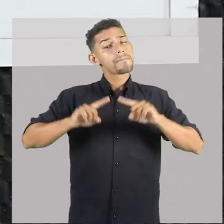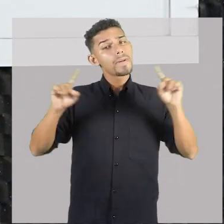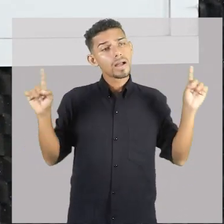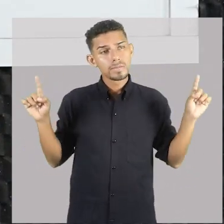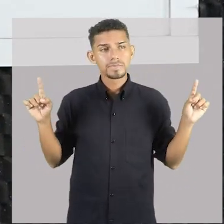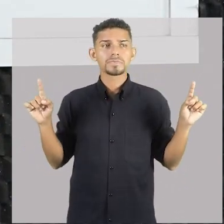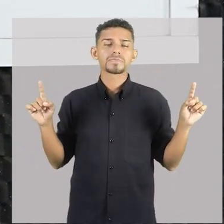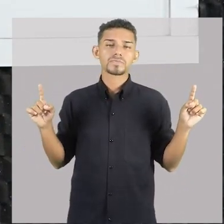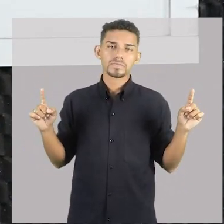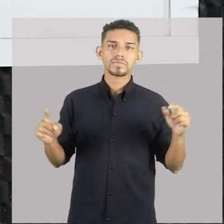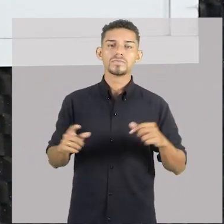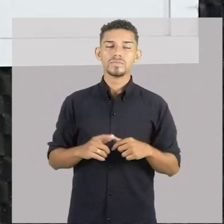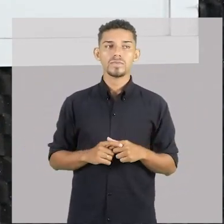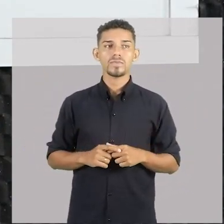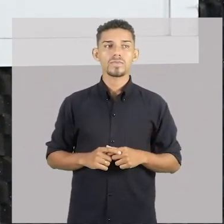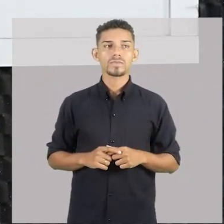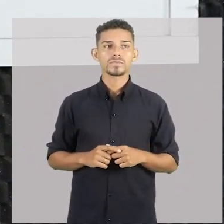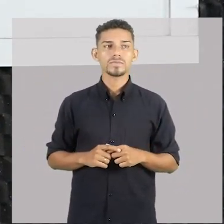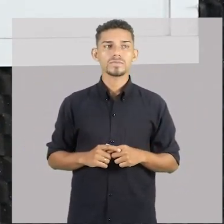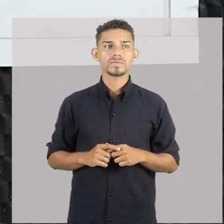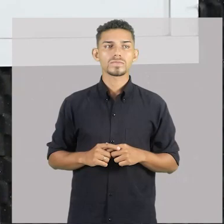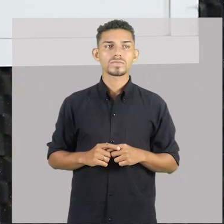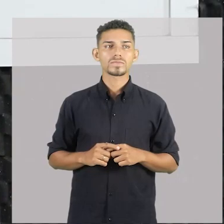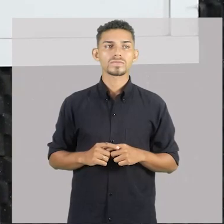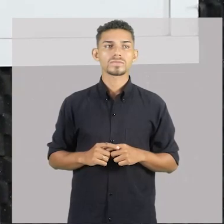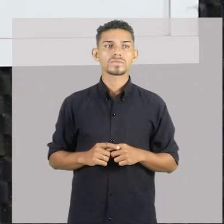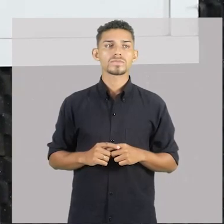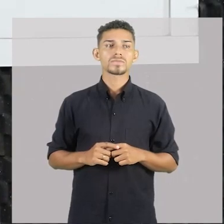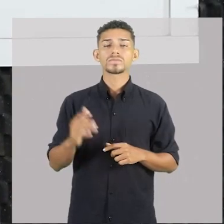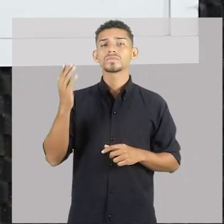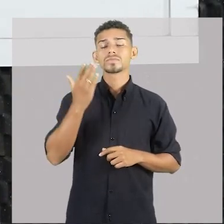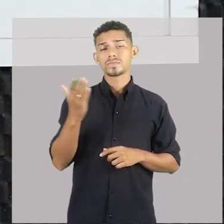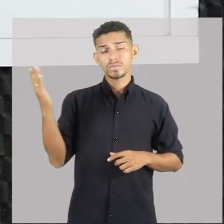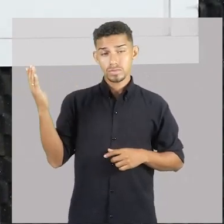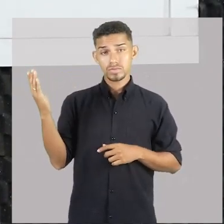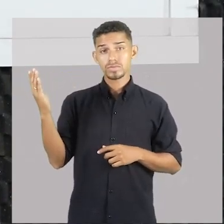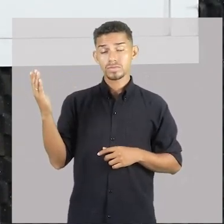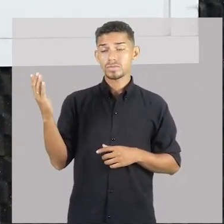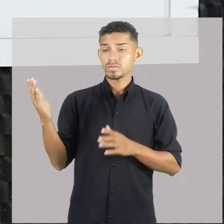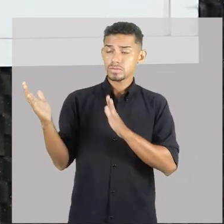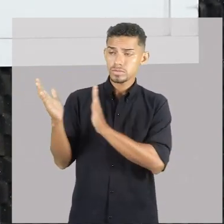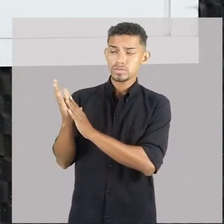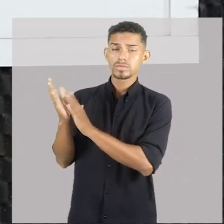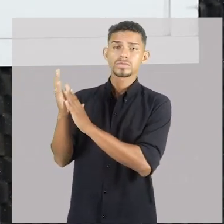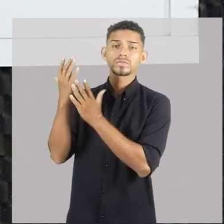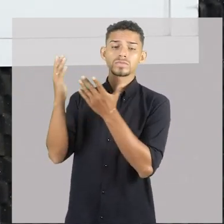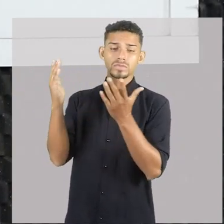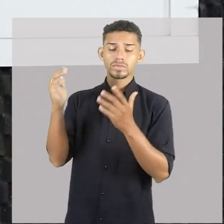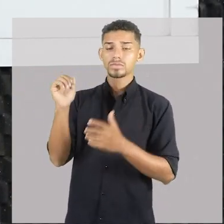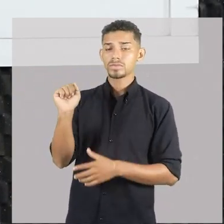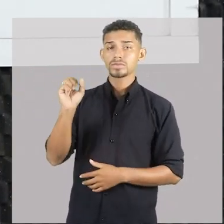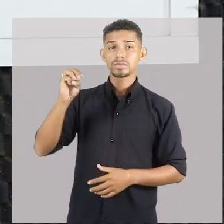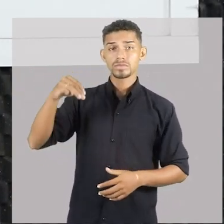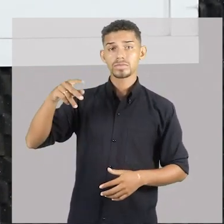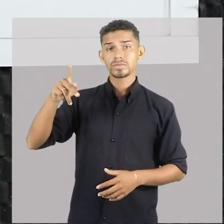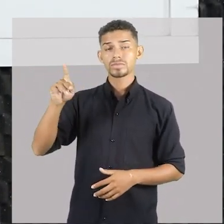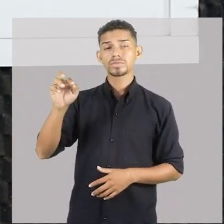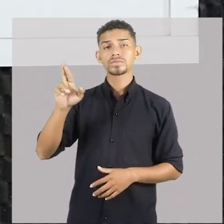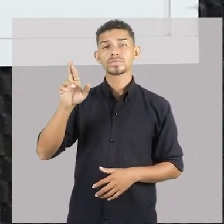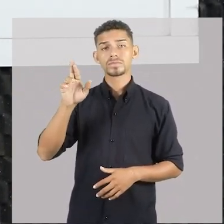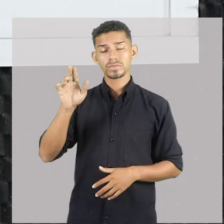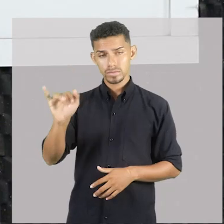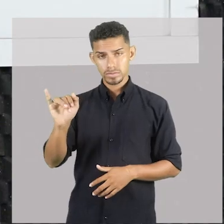aí se resolveu homenagear um físico e a unidade de medida de corrente elétrica no sistema internacional